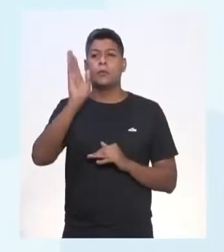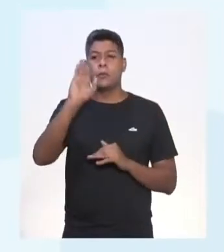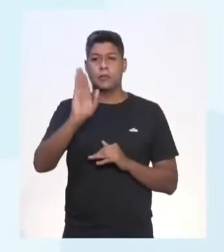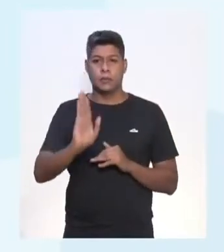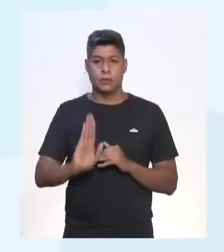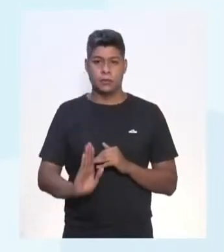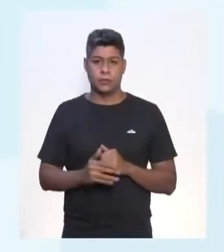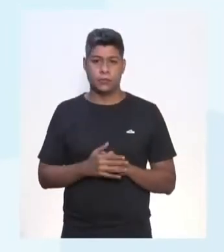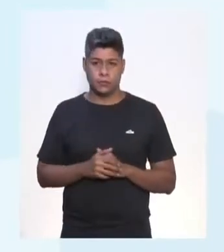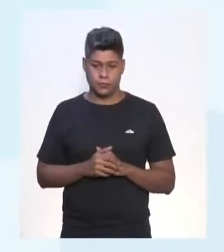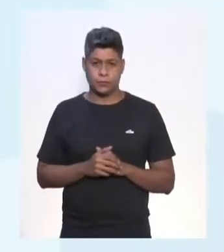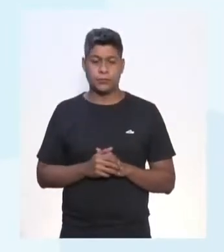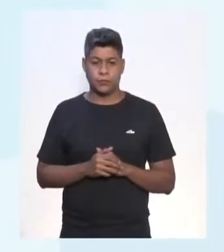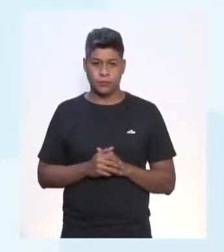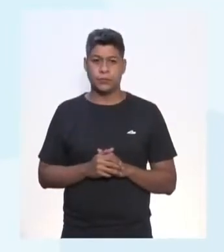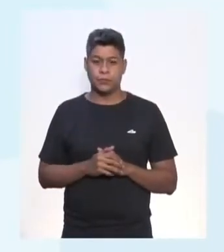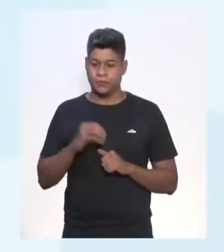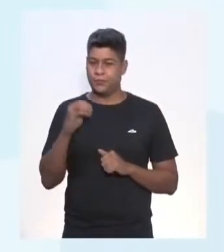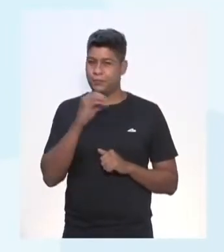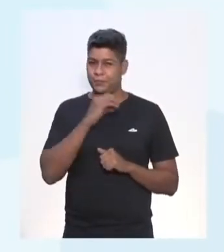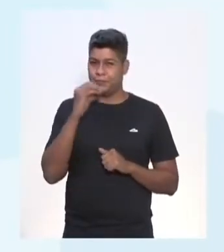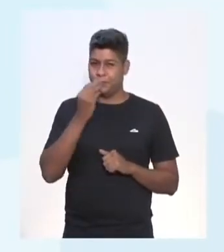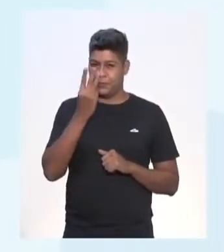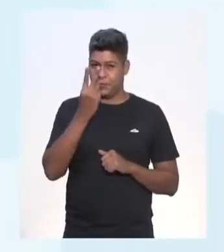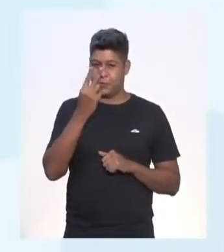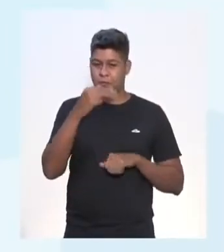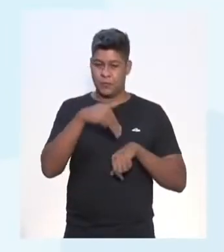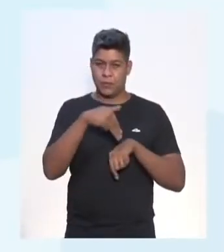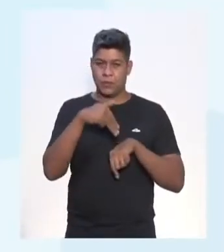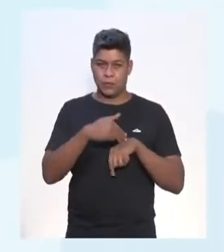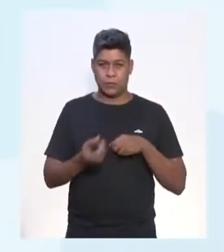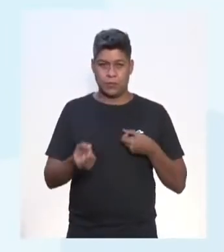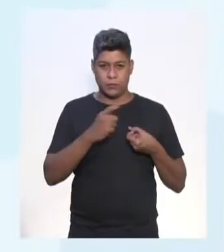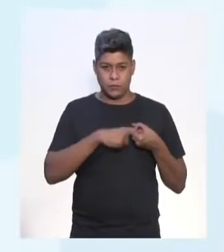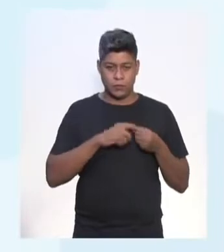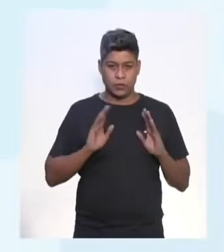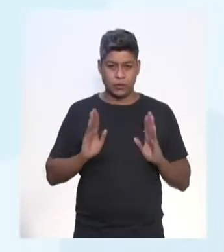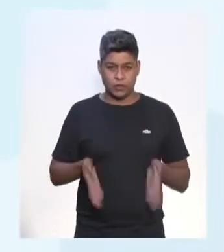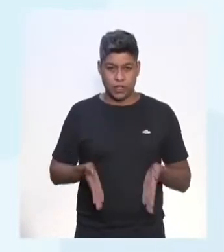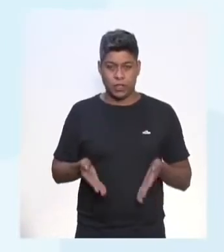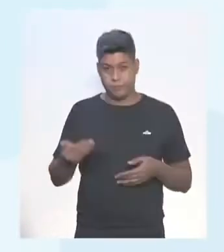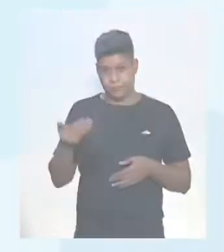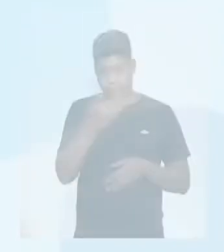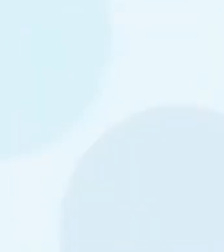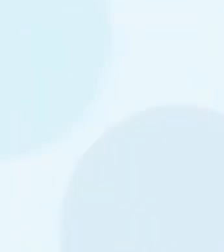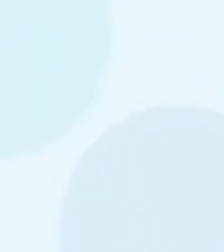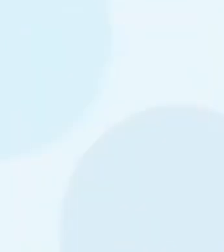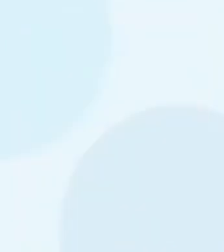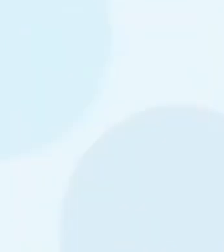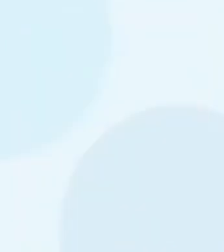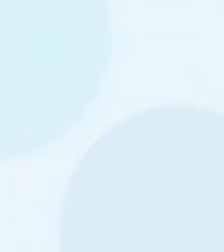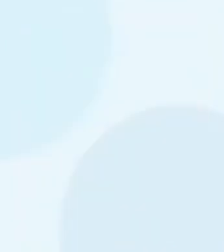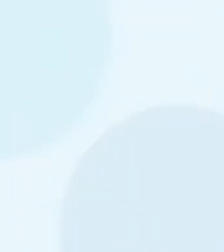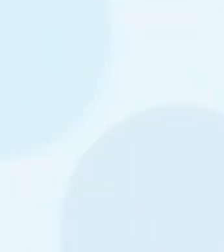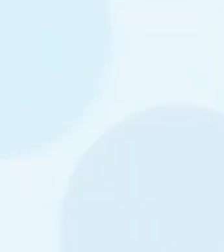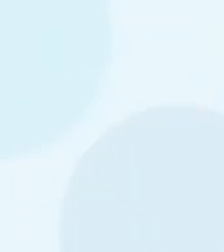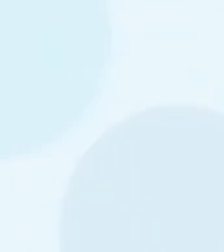Brasil? Dedinho no teclado, 2 minutos, já voltamos, participe!